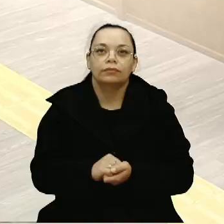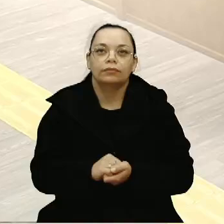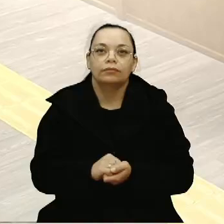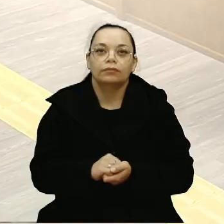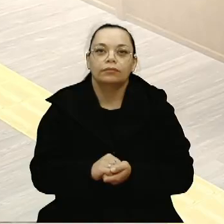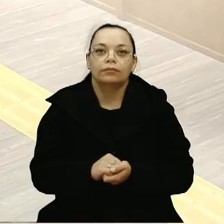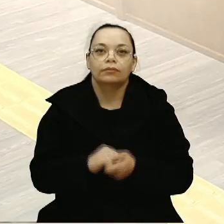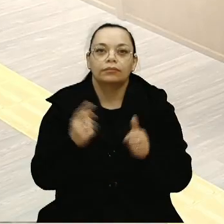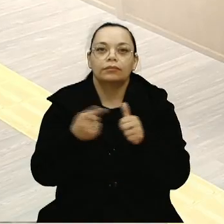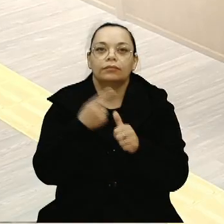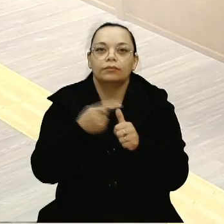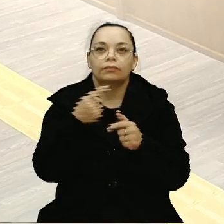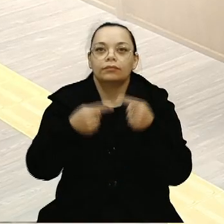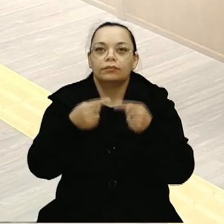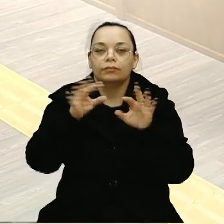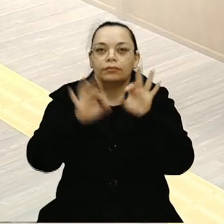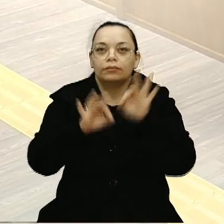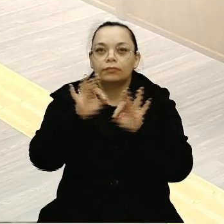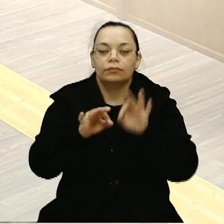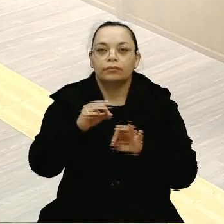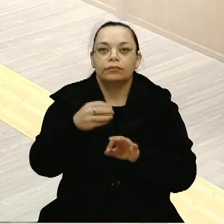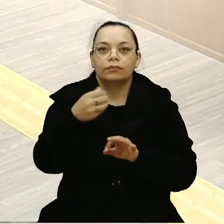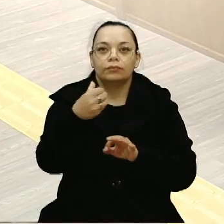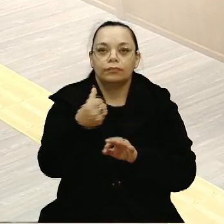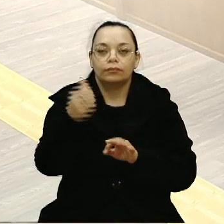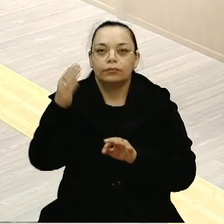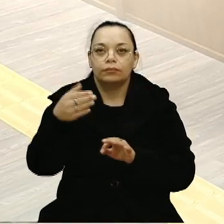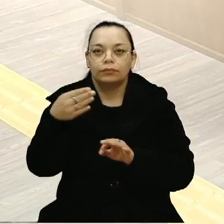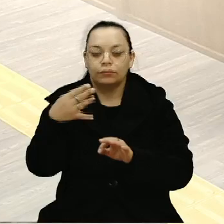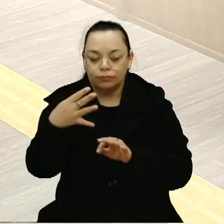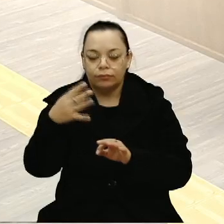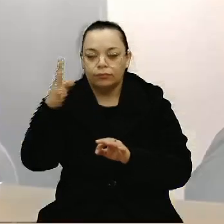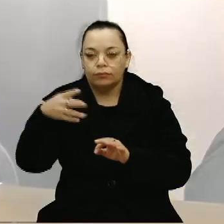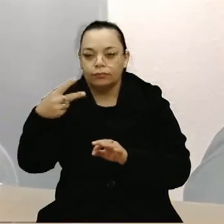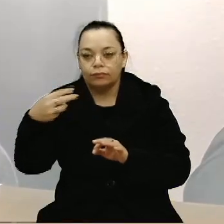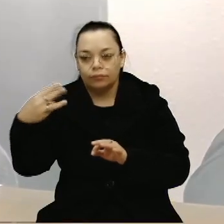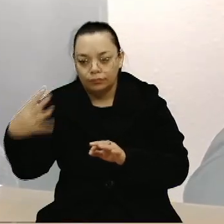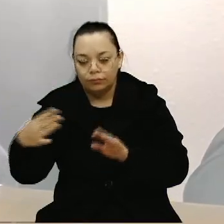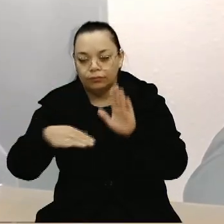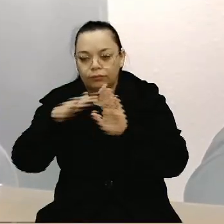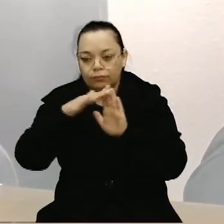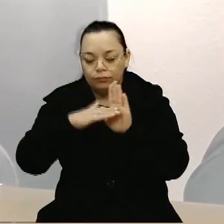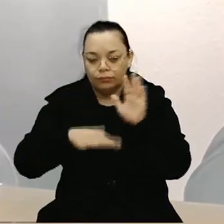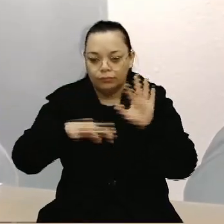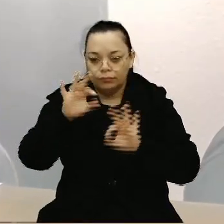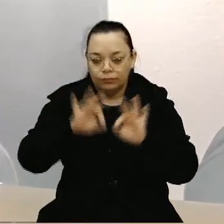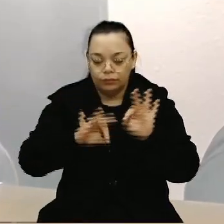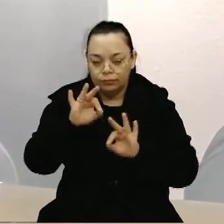Em primeira discussão, o projeto de lei número 64/2024, contido no processo número